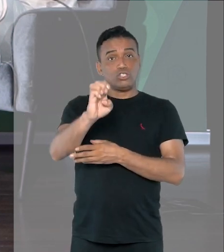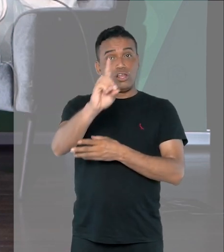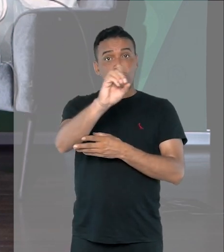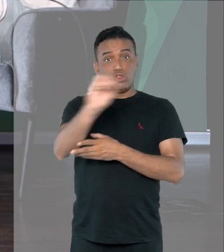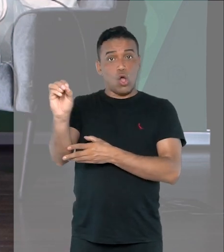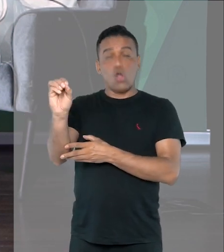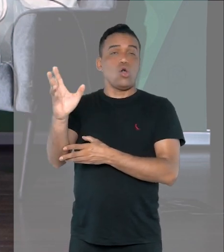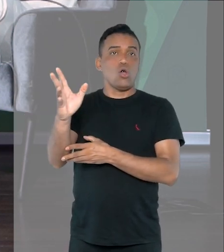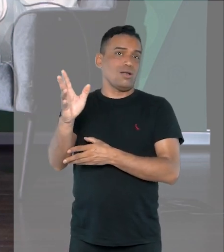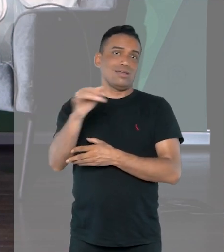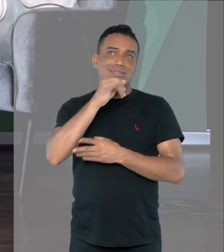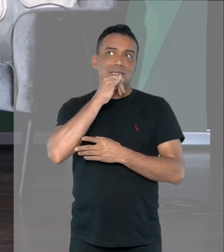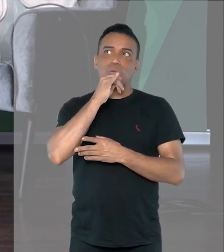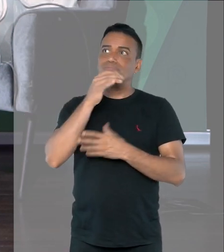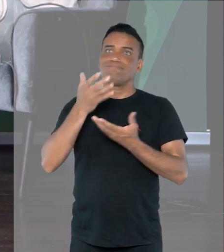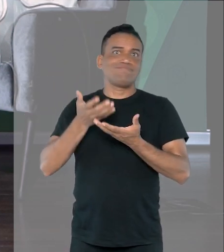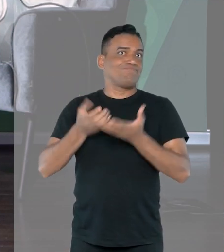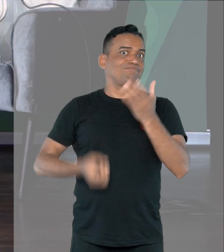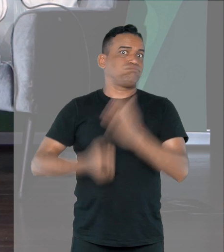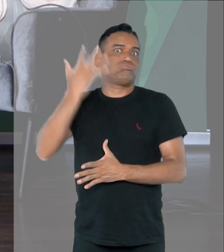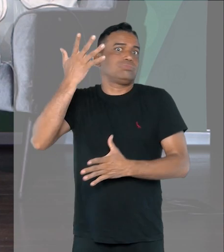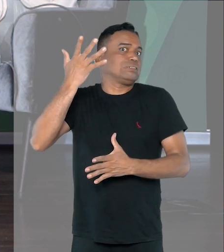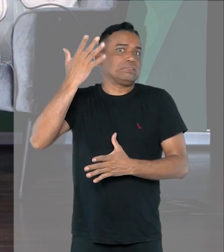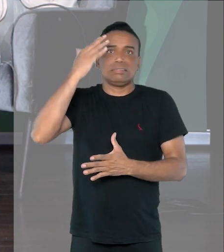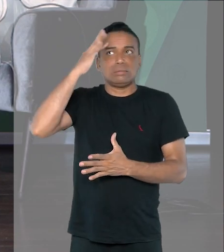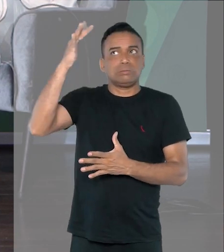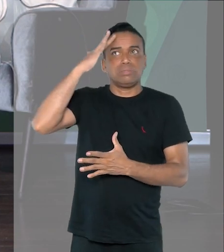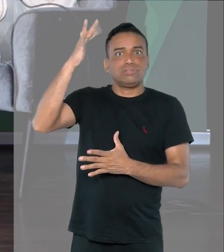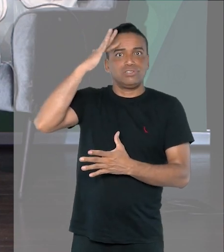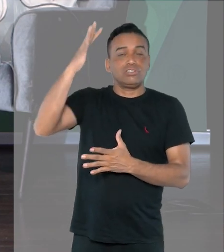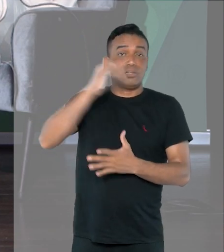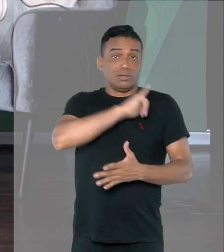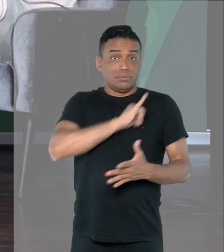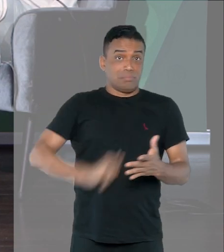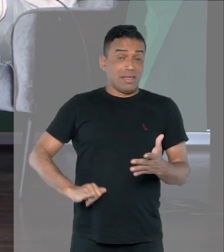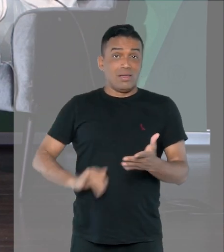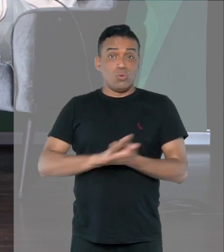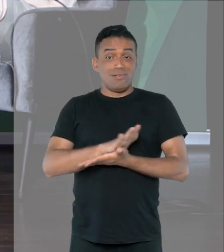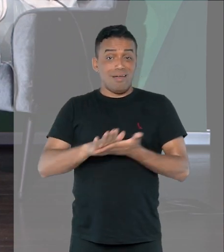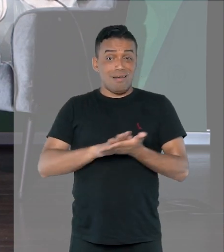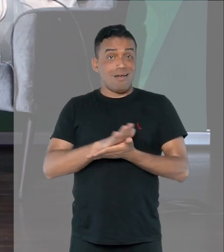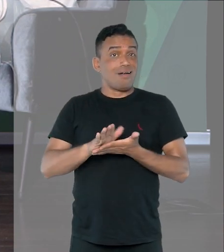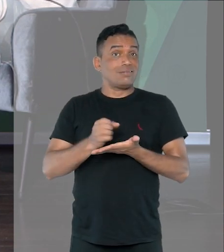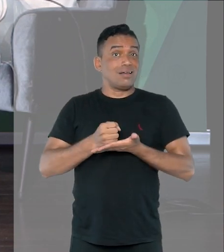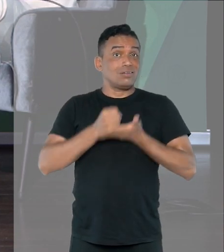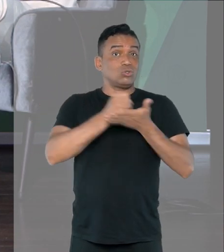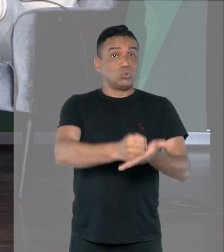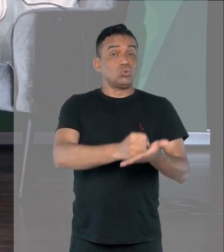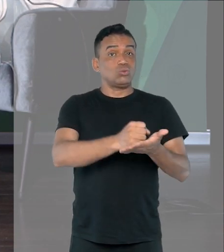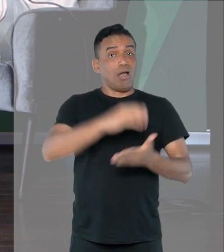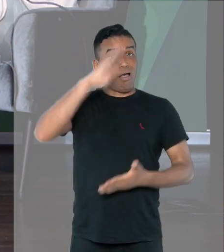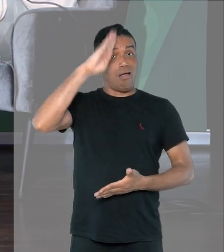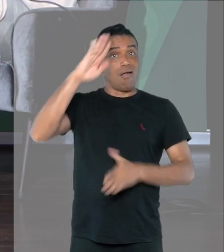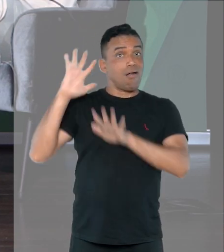esplendor. Primeiro, porque ele não imagina nenhum império sem o apoio do Exército, né? E o